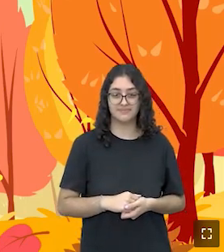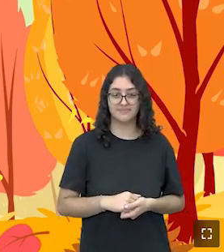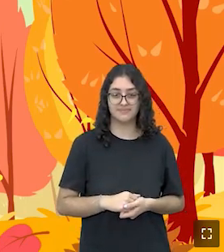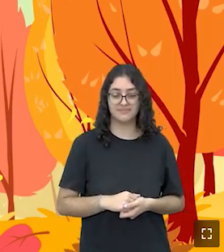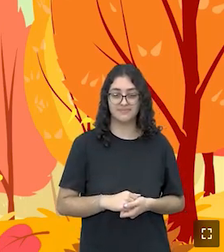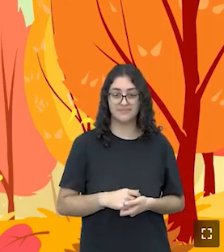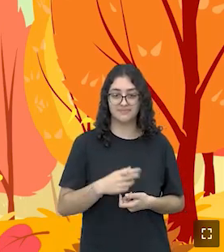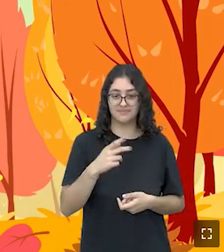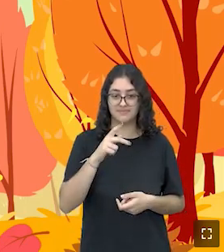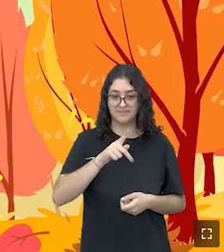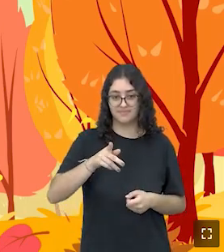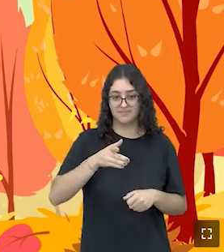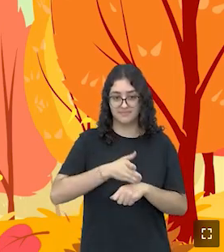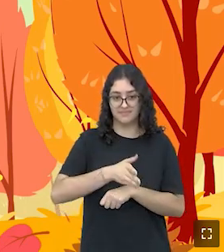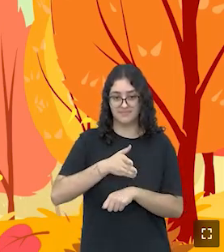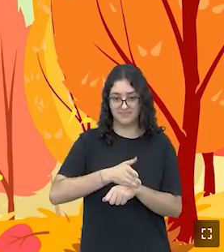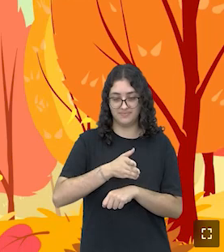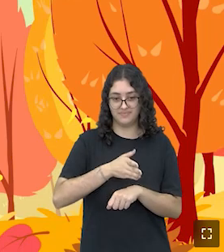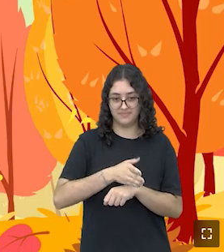Professores entrando.